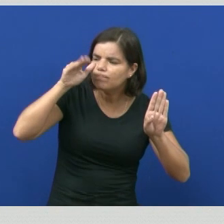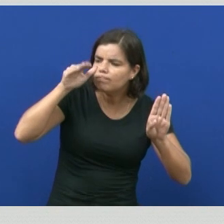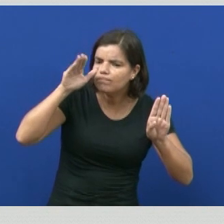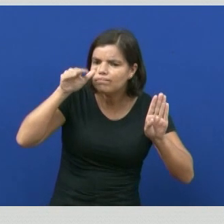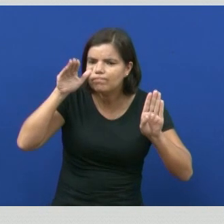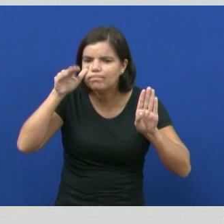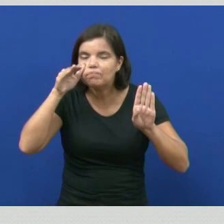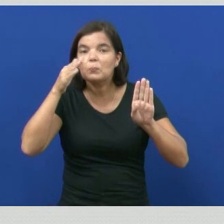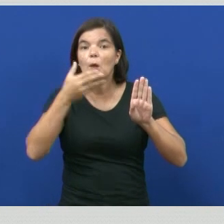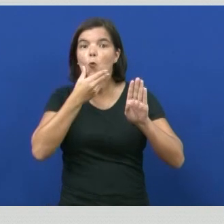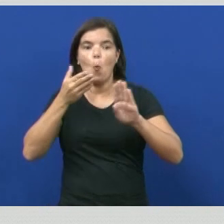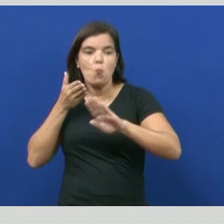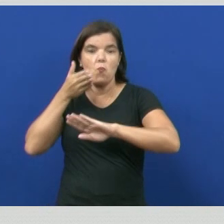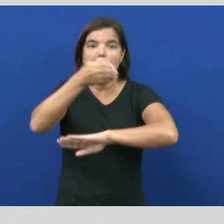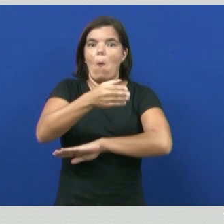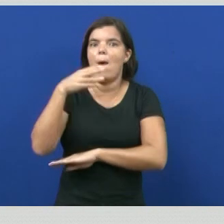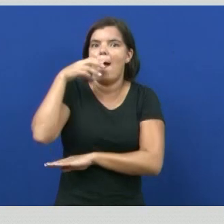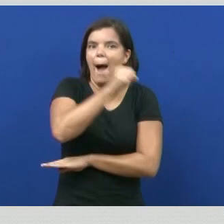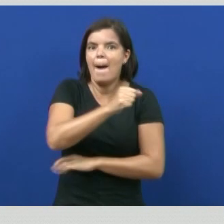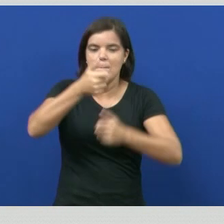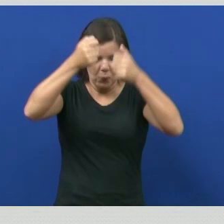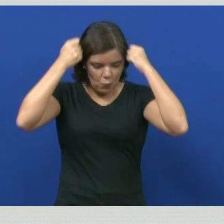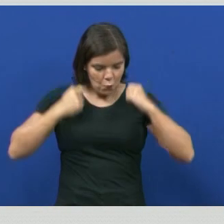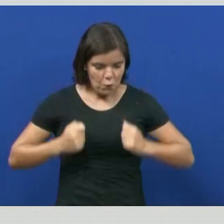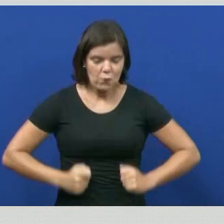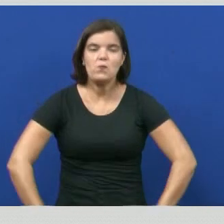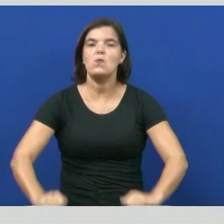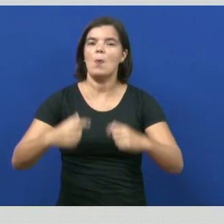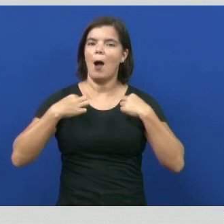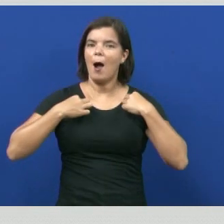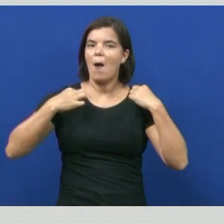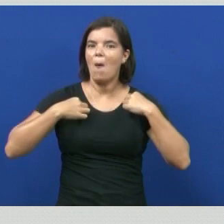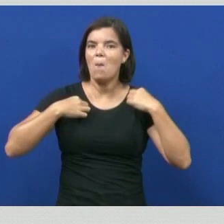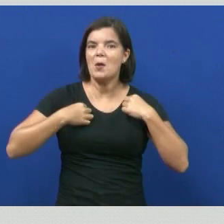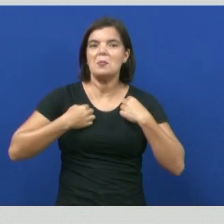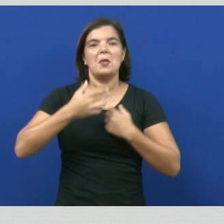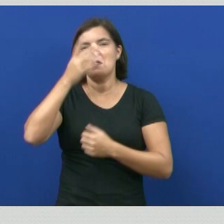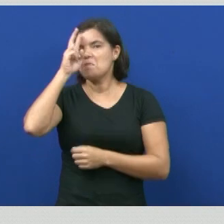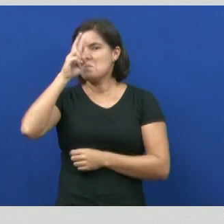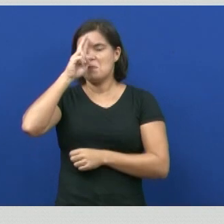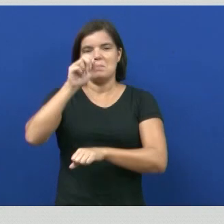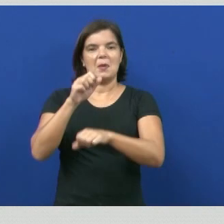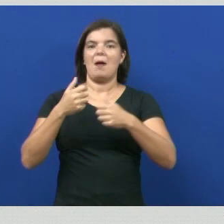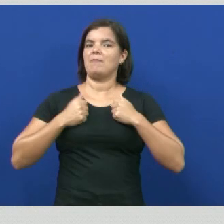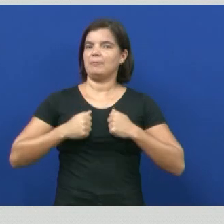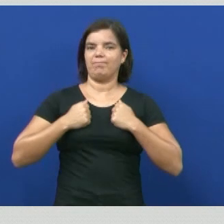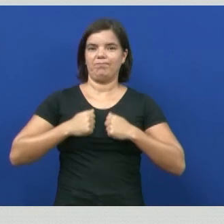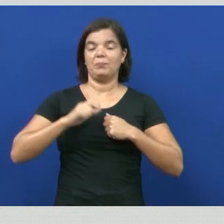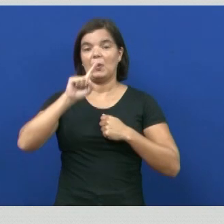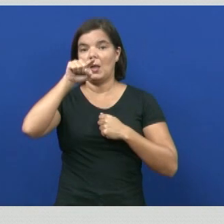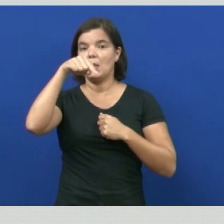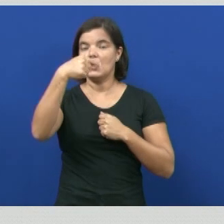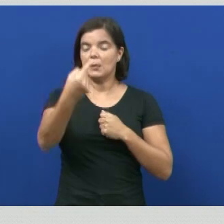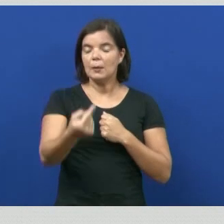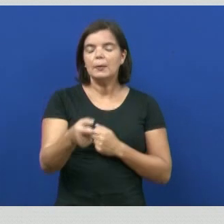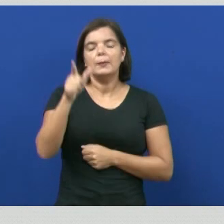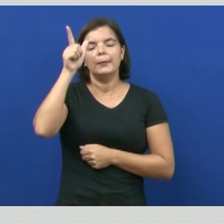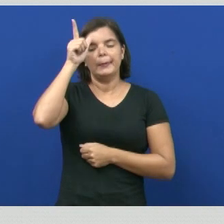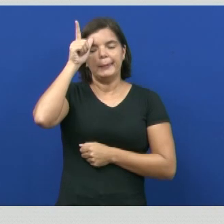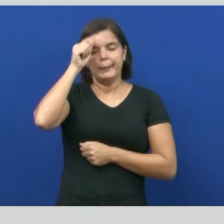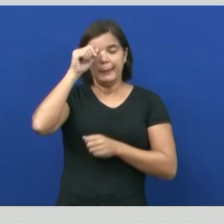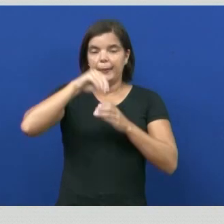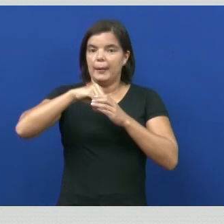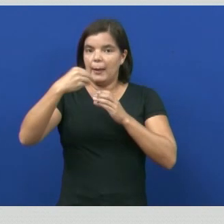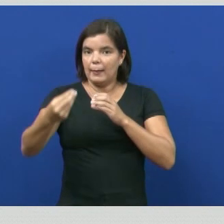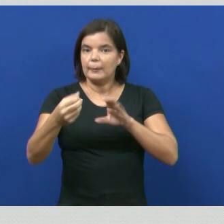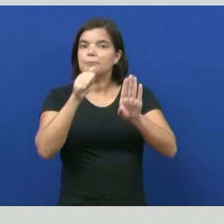era. Ele entrou como um foguete, vestiu-se precipitadamente, sem nem lembrar do banho. Poucos minutos depois, restabelecida a calma lá